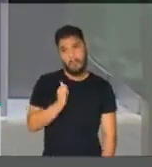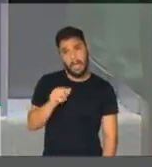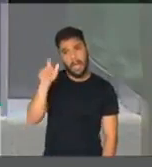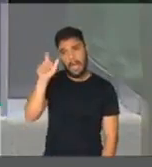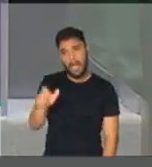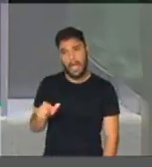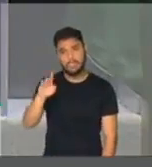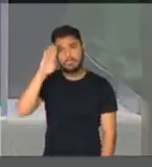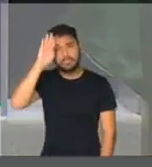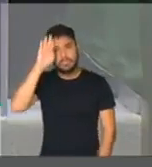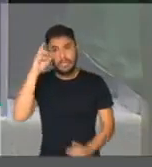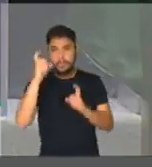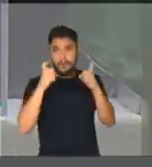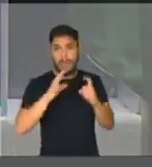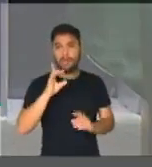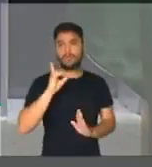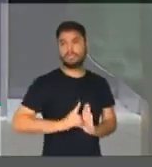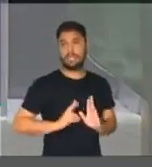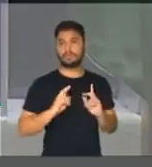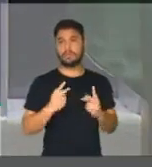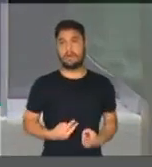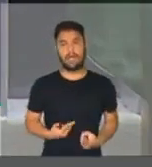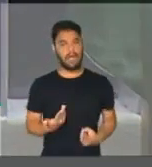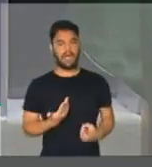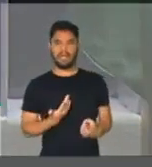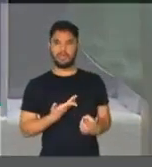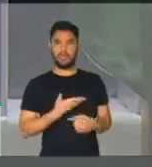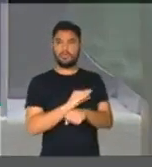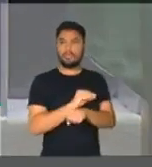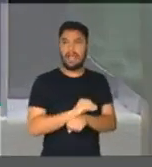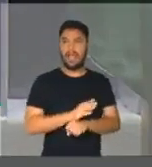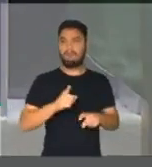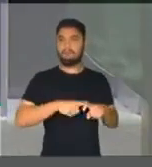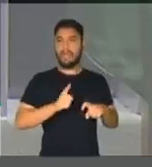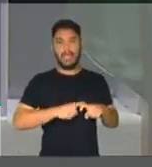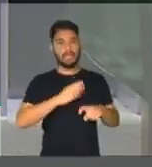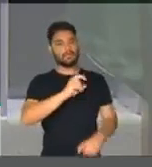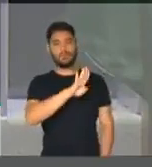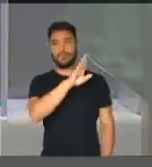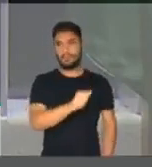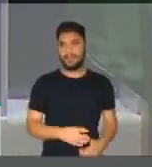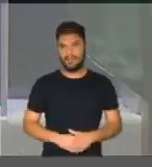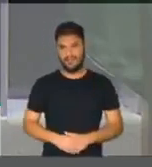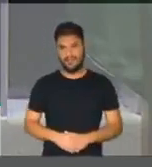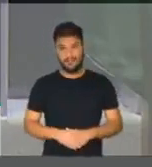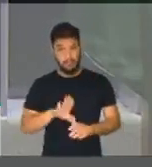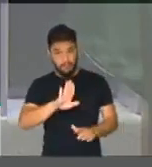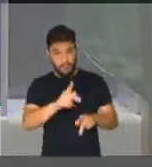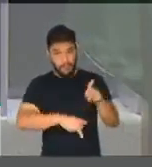os direitos humanos dos médicos cubanos, o povo brasileiro deve ser